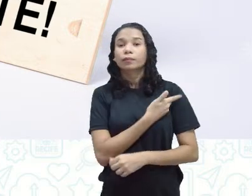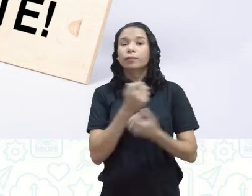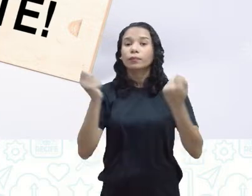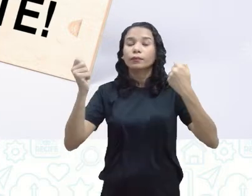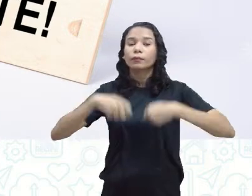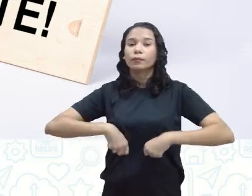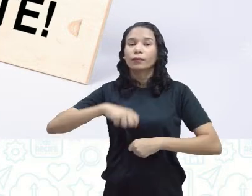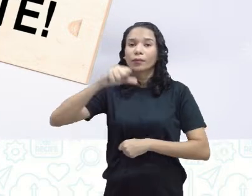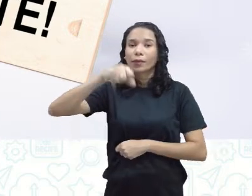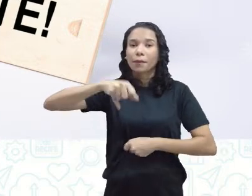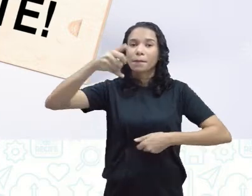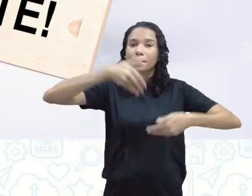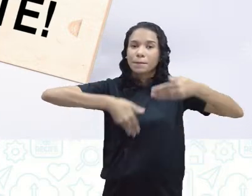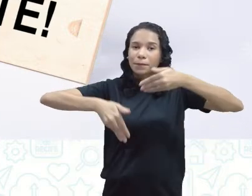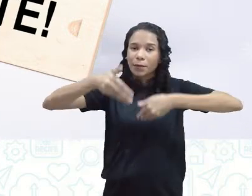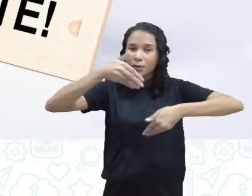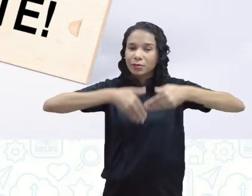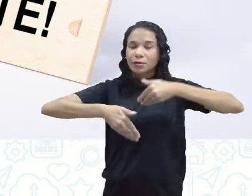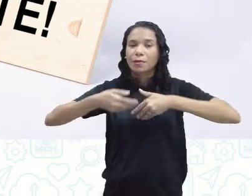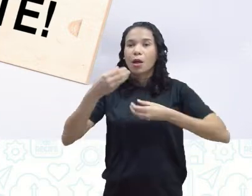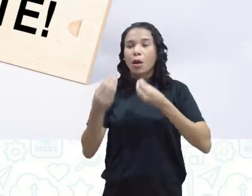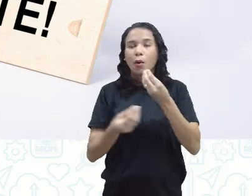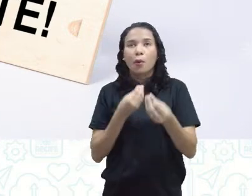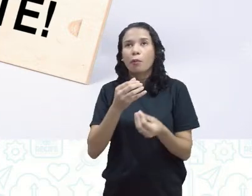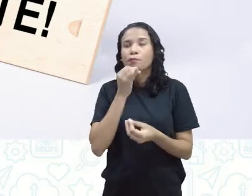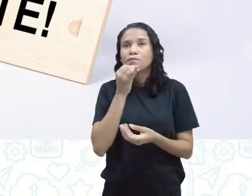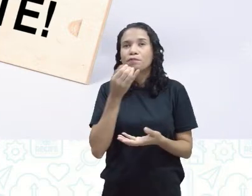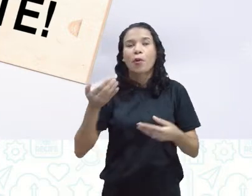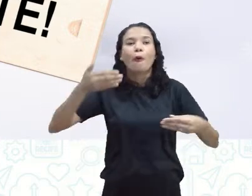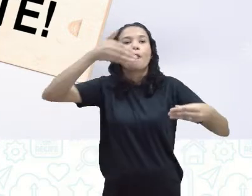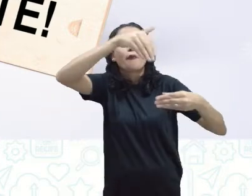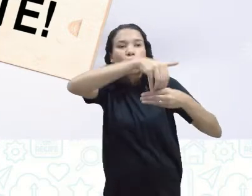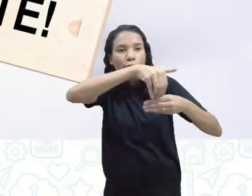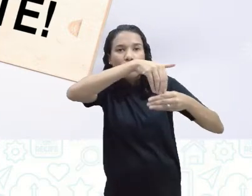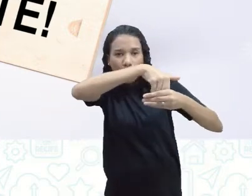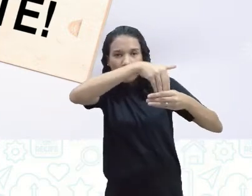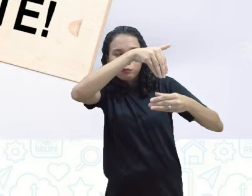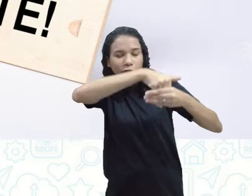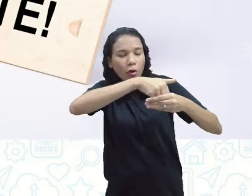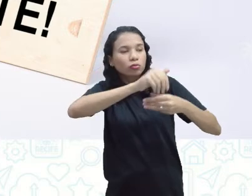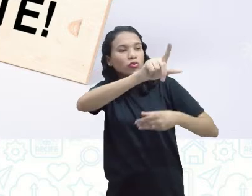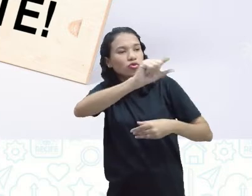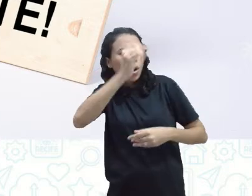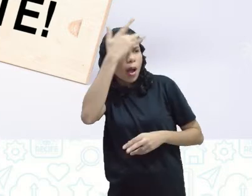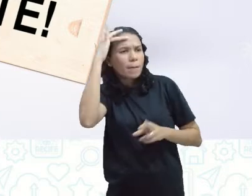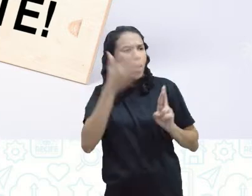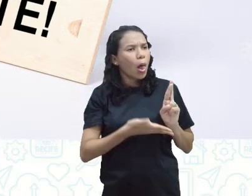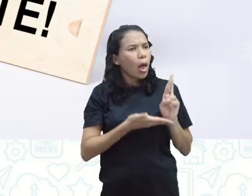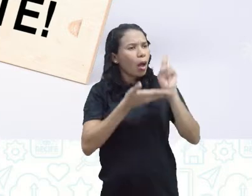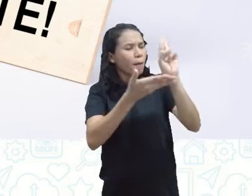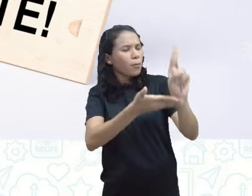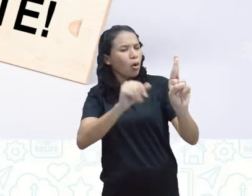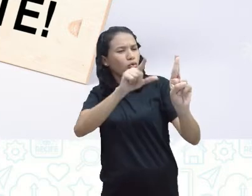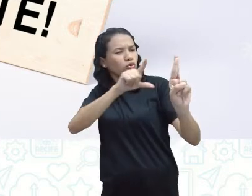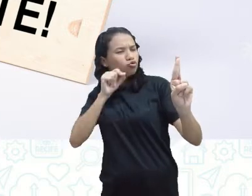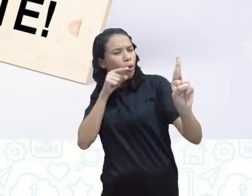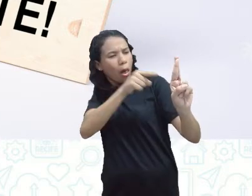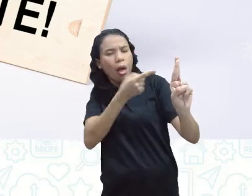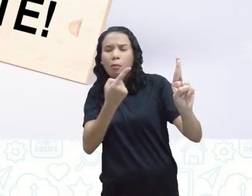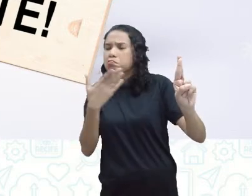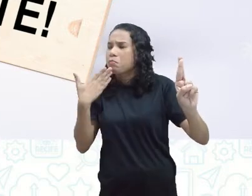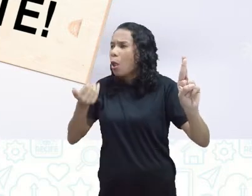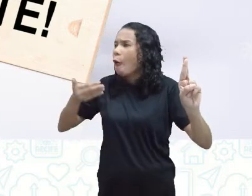aí, participar na forma de eleição, elegendo nossos representantes, né, o que a gente acha